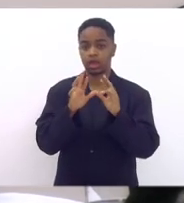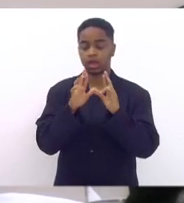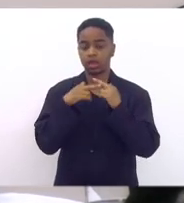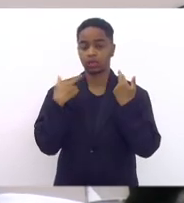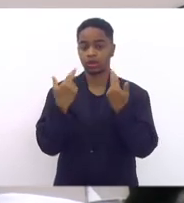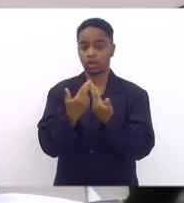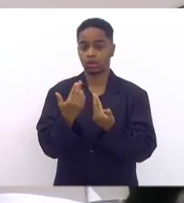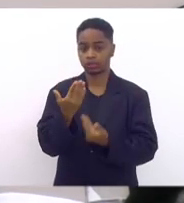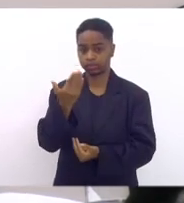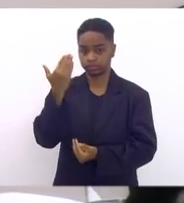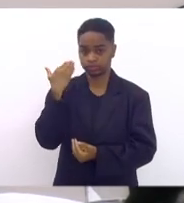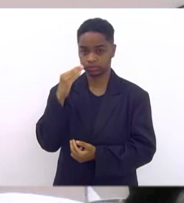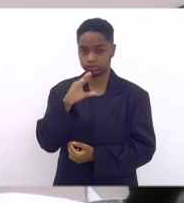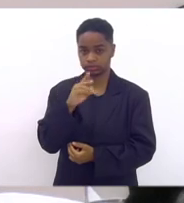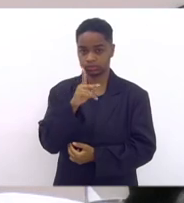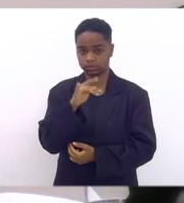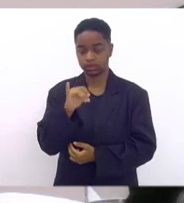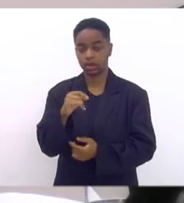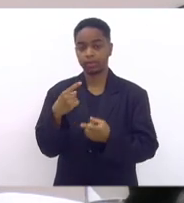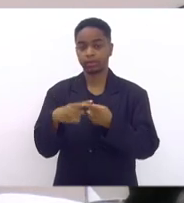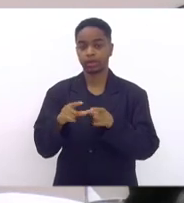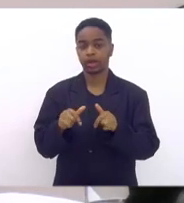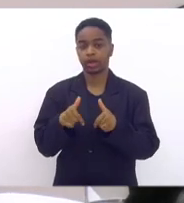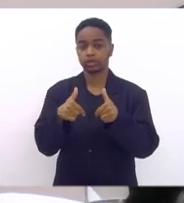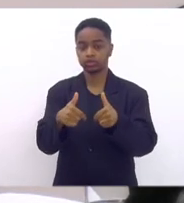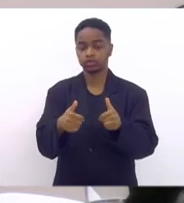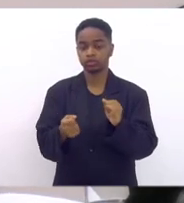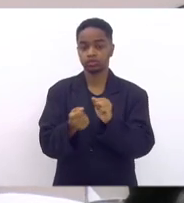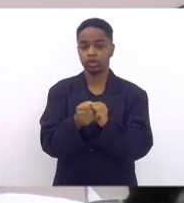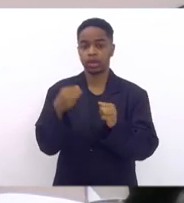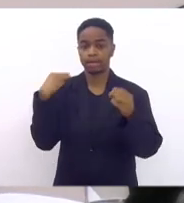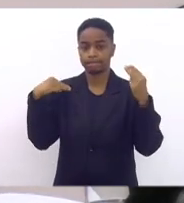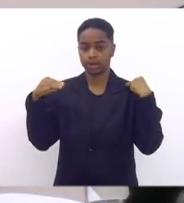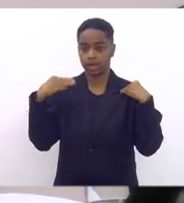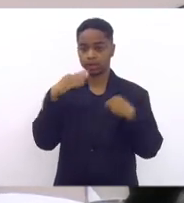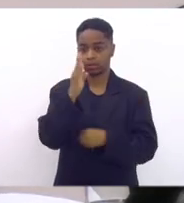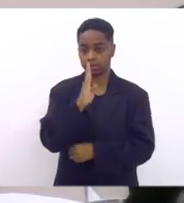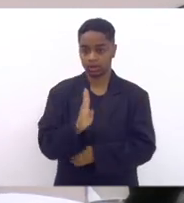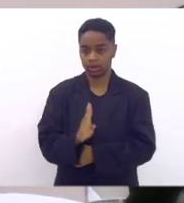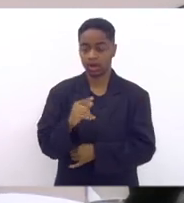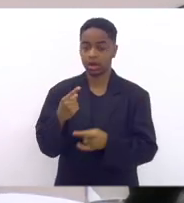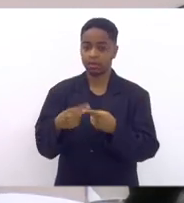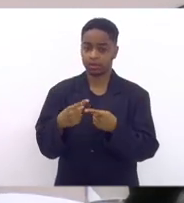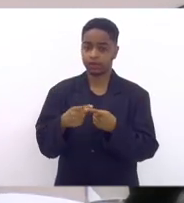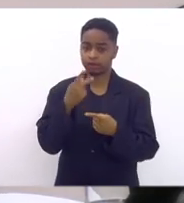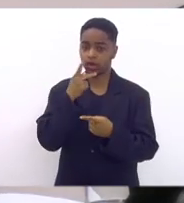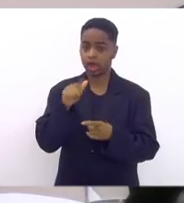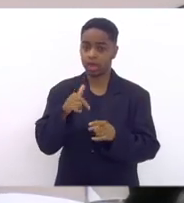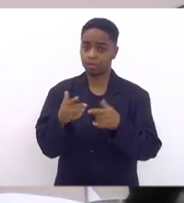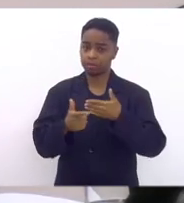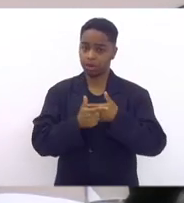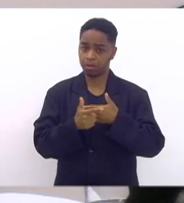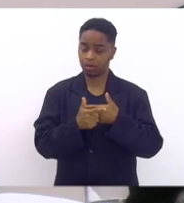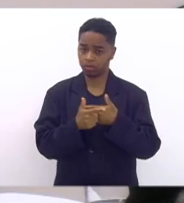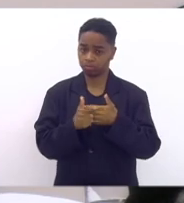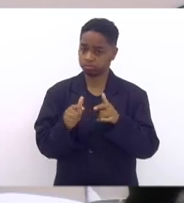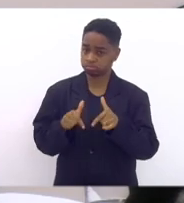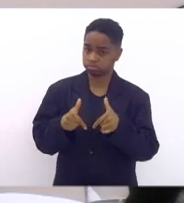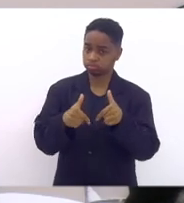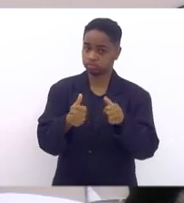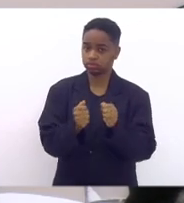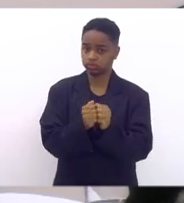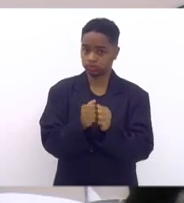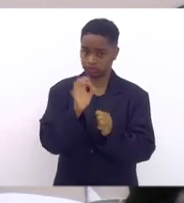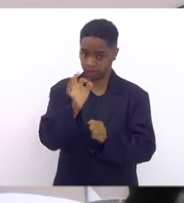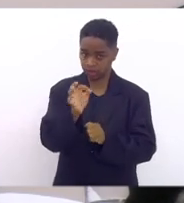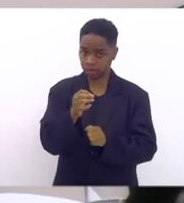CPI A Força Tarefa formada pela Marinha que a Marinha avocou para Sim essa A Força Tarefa não foi nefo a